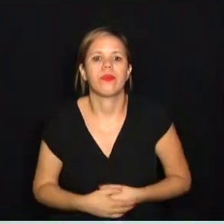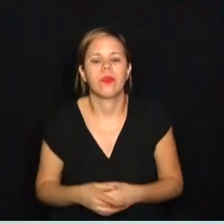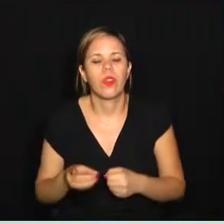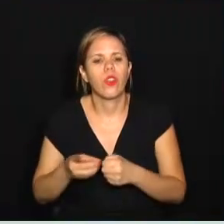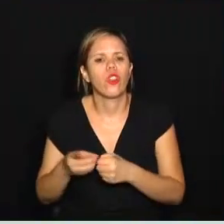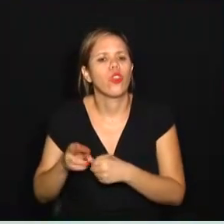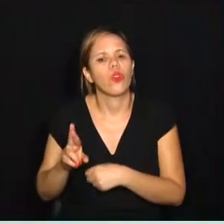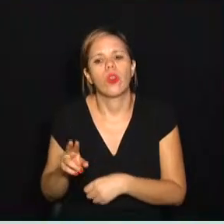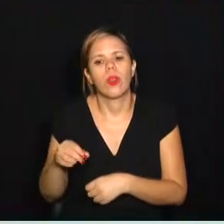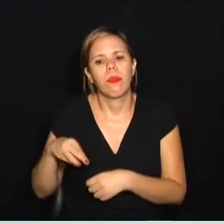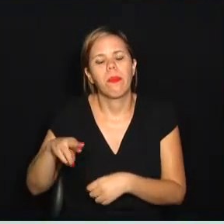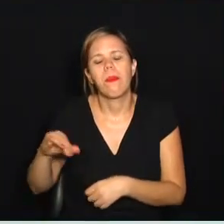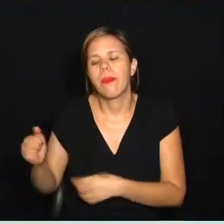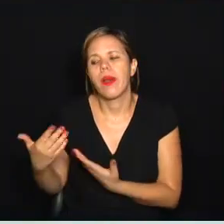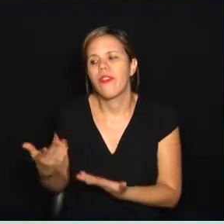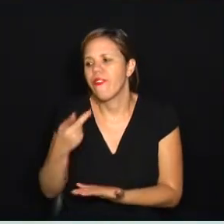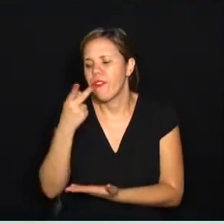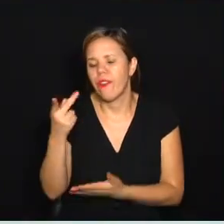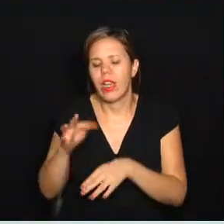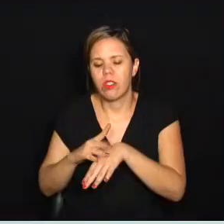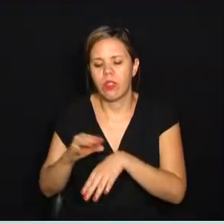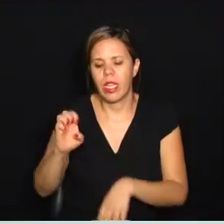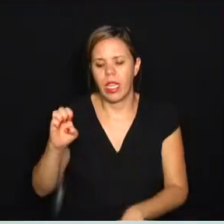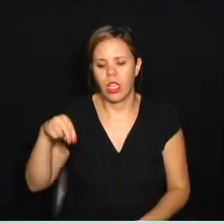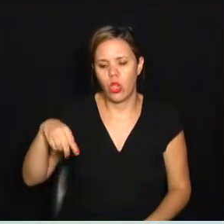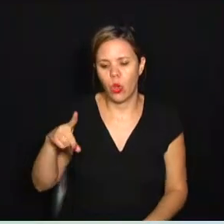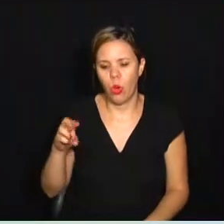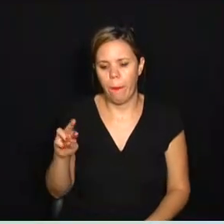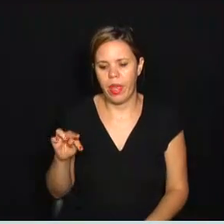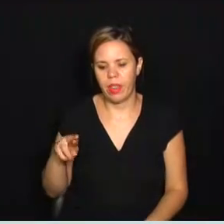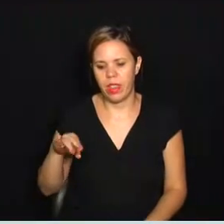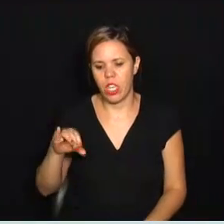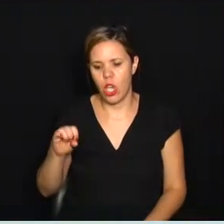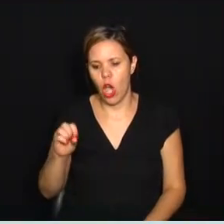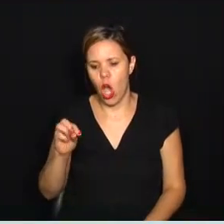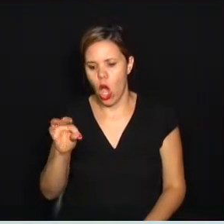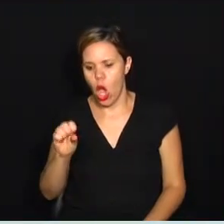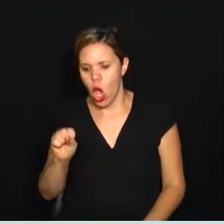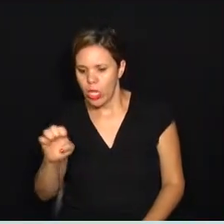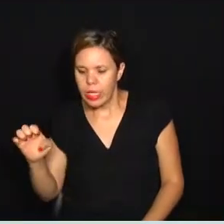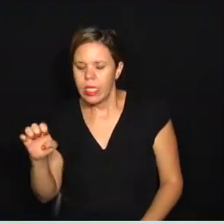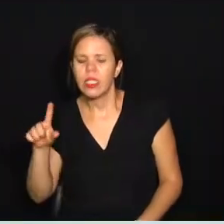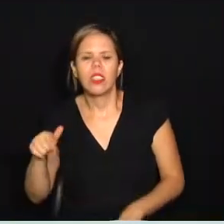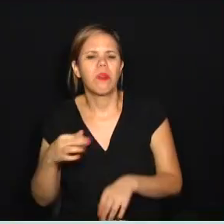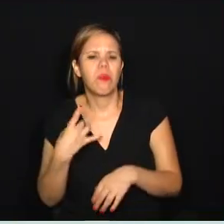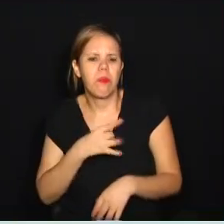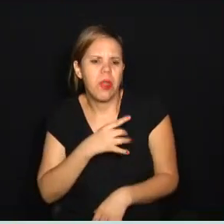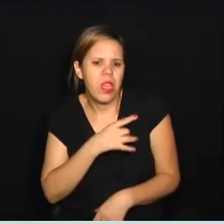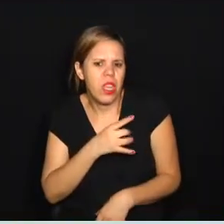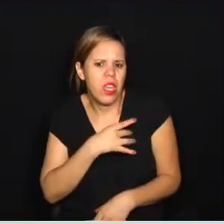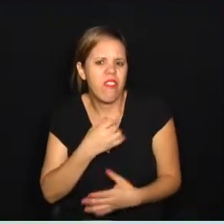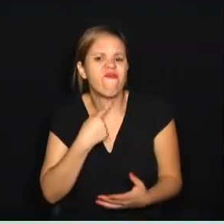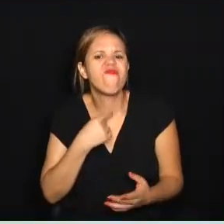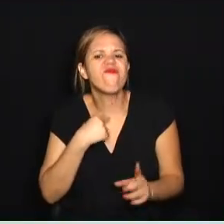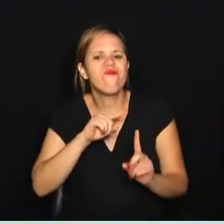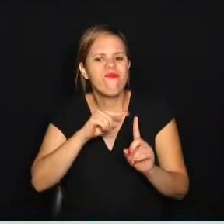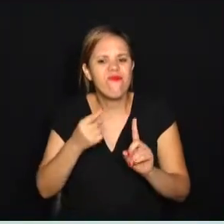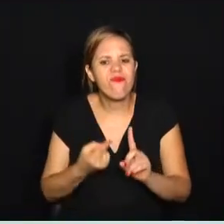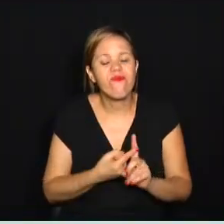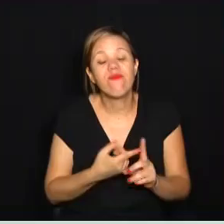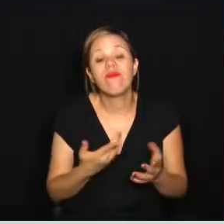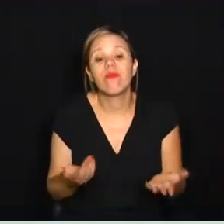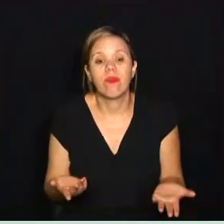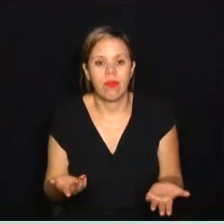Doutora Maia, quando a gente fala em endometriose, muitas mulheres têm até medo por conta do desejo de engravidar e